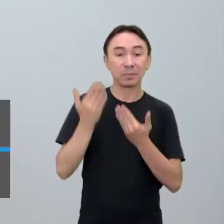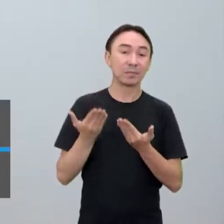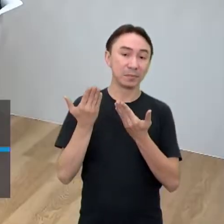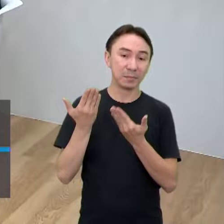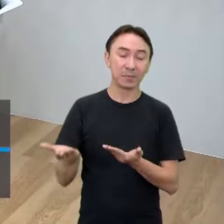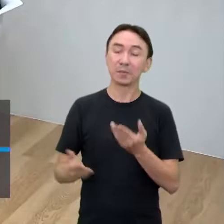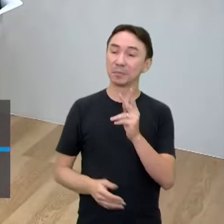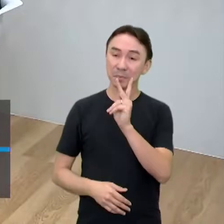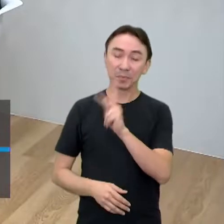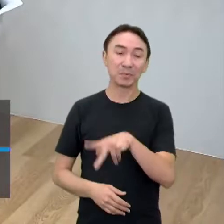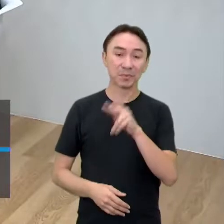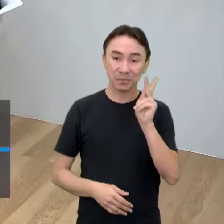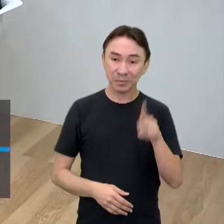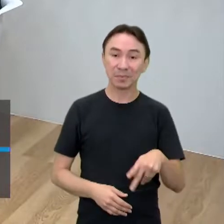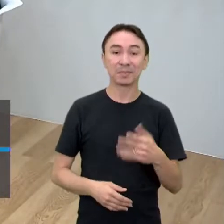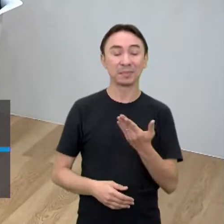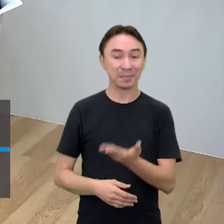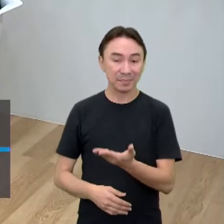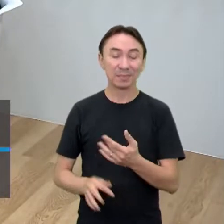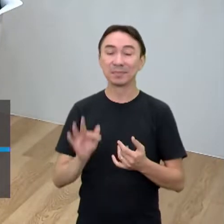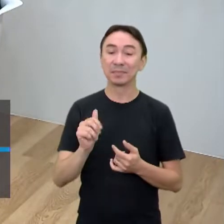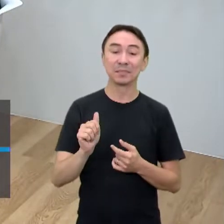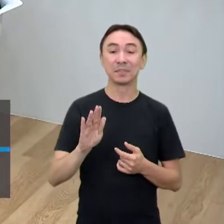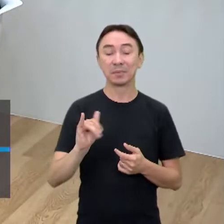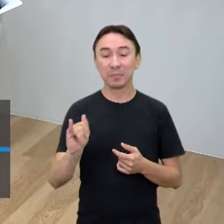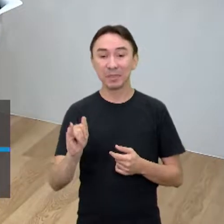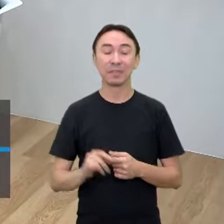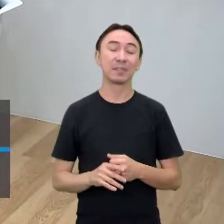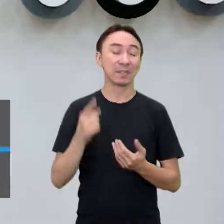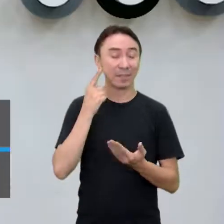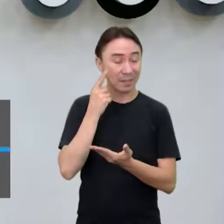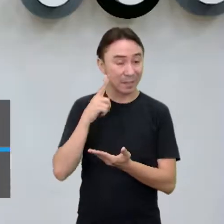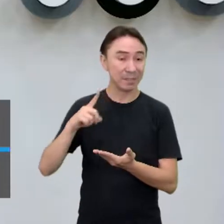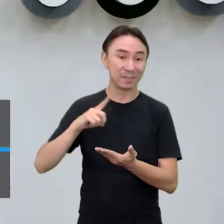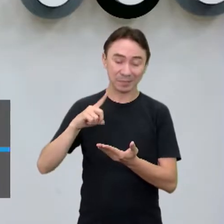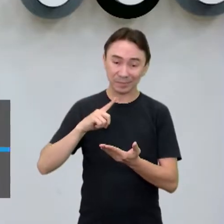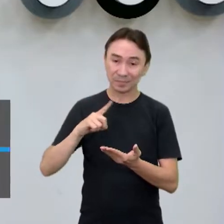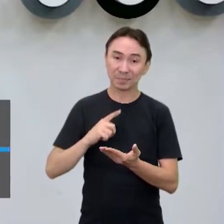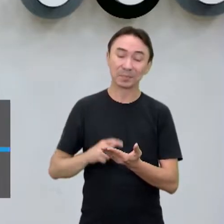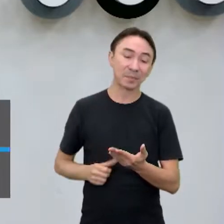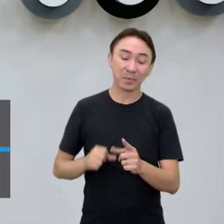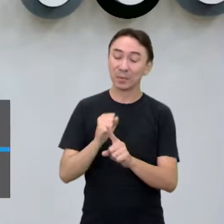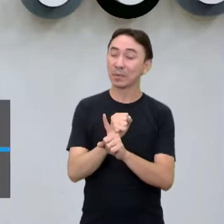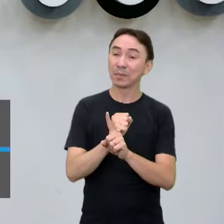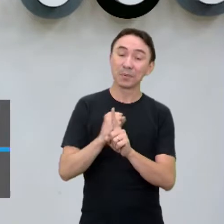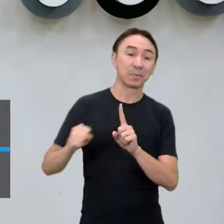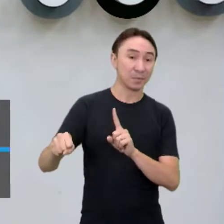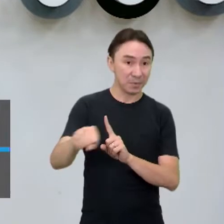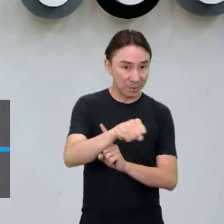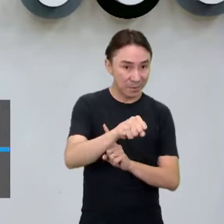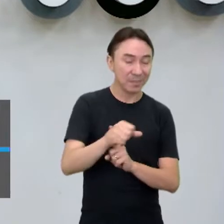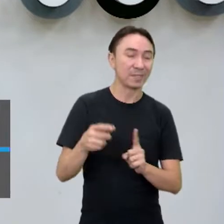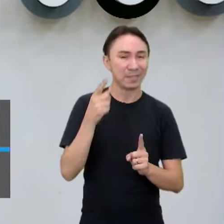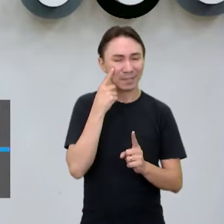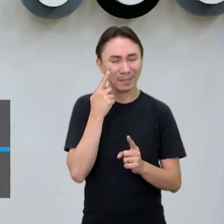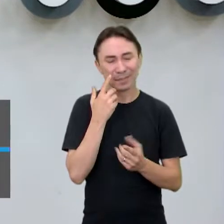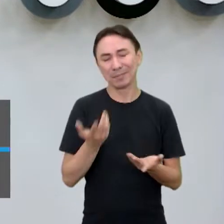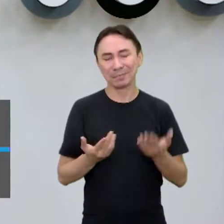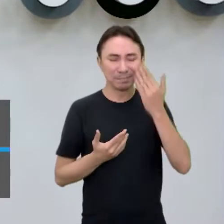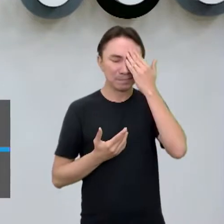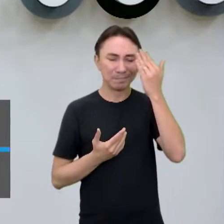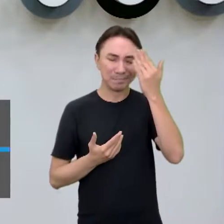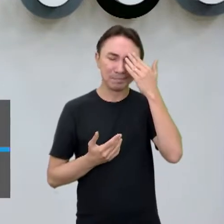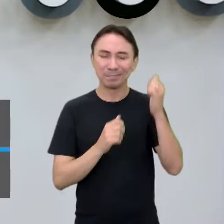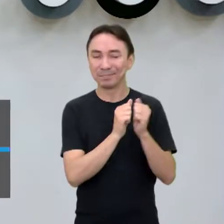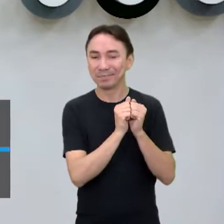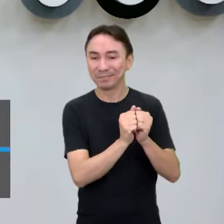professora Fabi de Sociologia. Também seja muito bem-vinda, querida. Muito obrigada, né? É sempre um prazer estar com vocês aqui e principalmente a